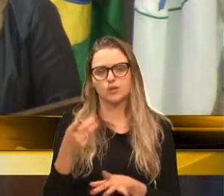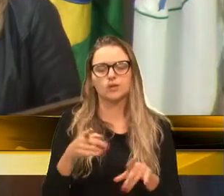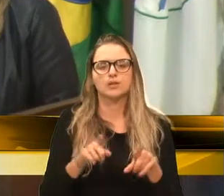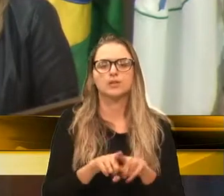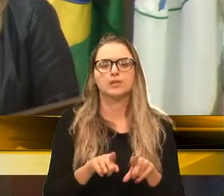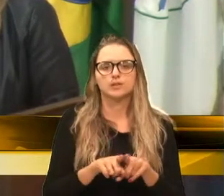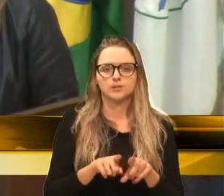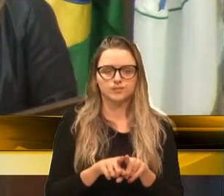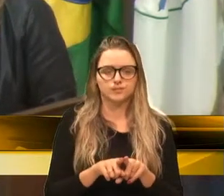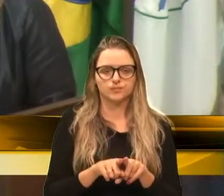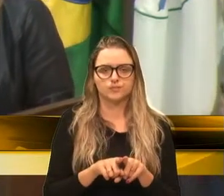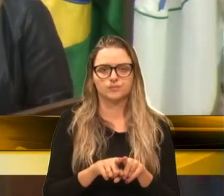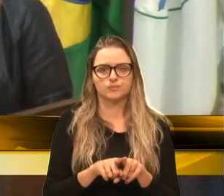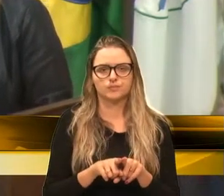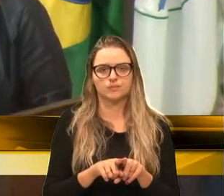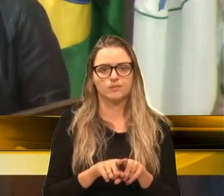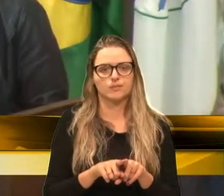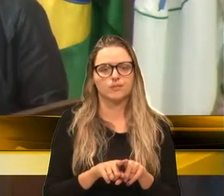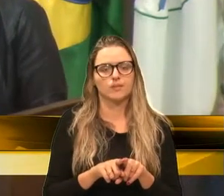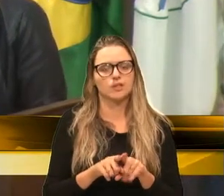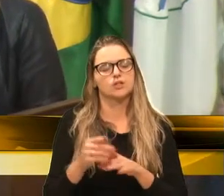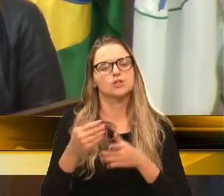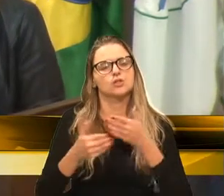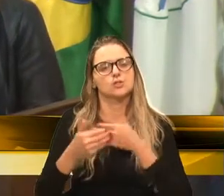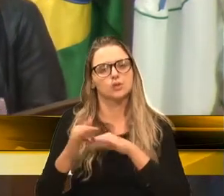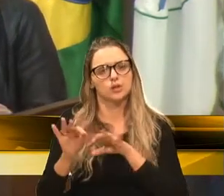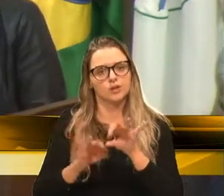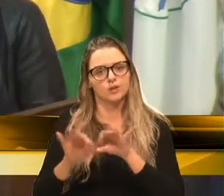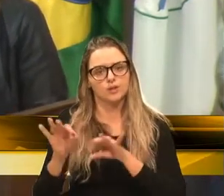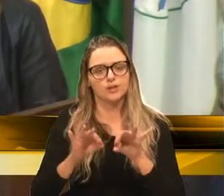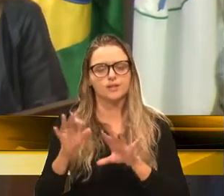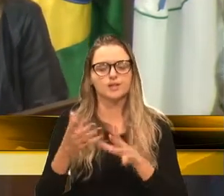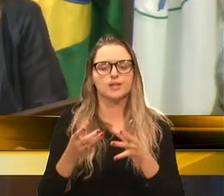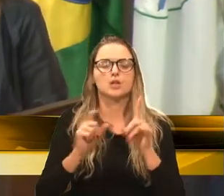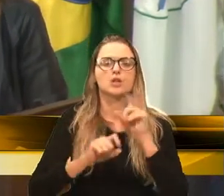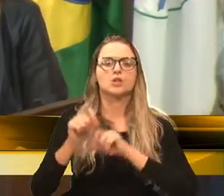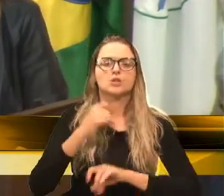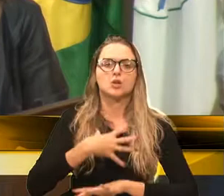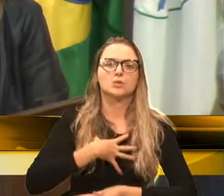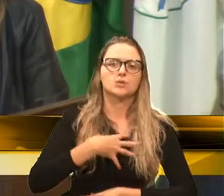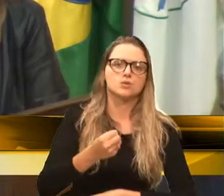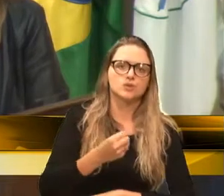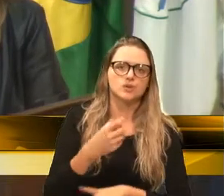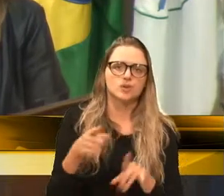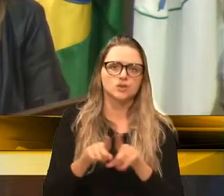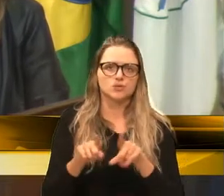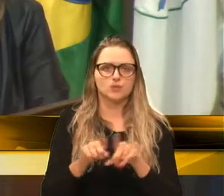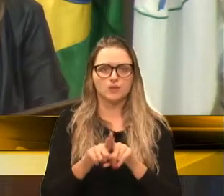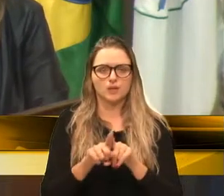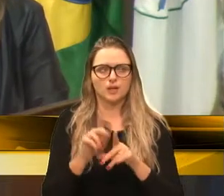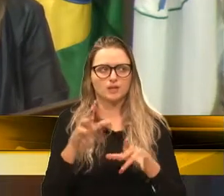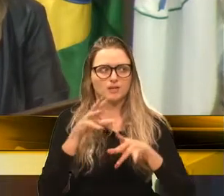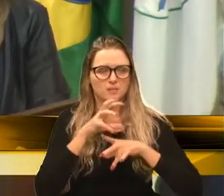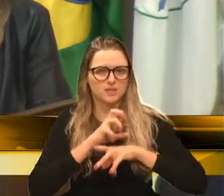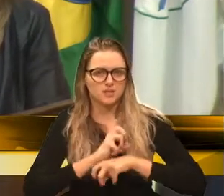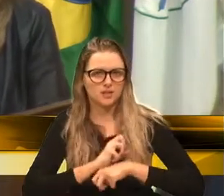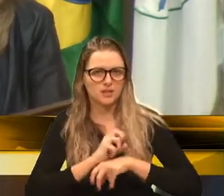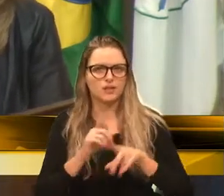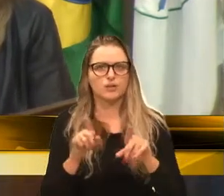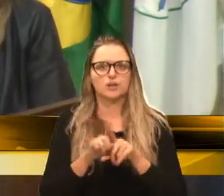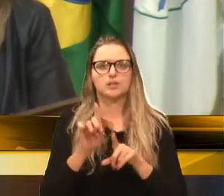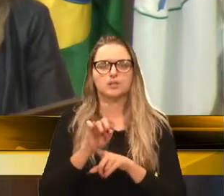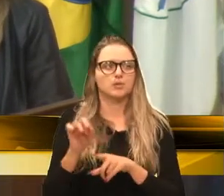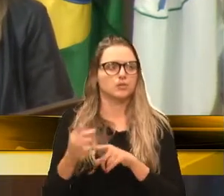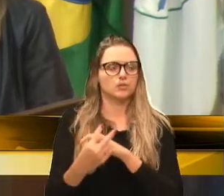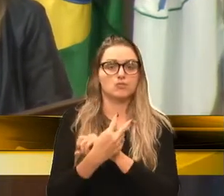situações graves em relação a suicídio e automutilação, depressão, né, e a gente